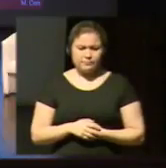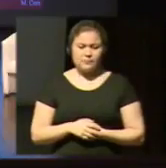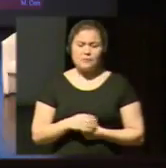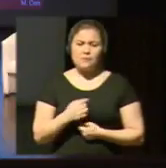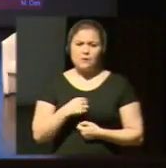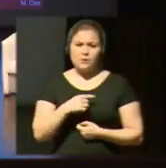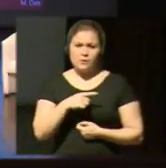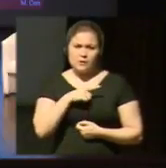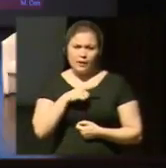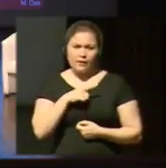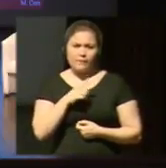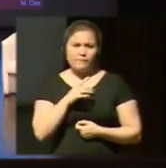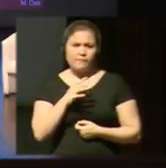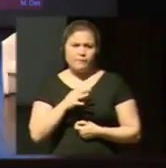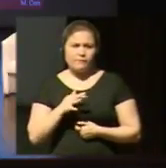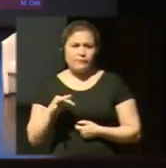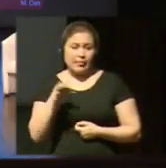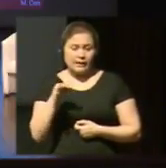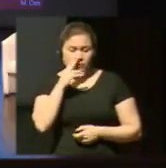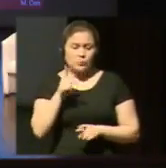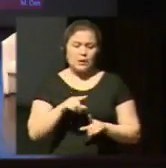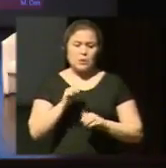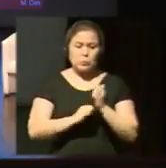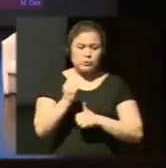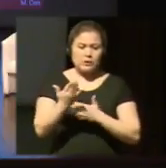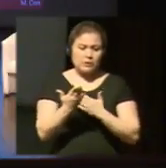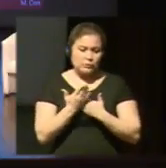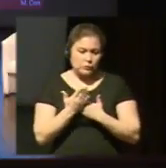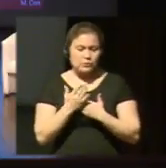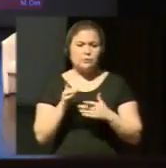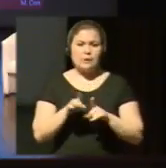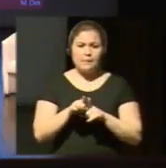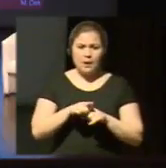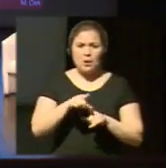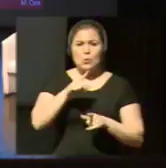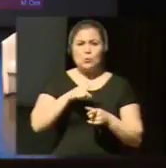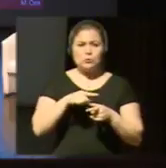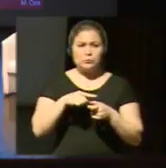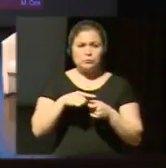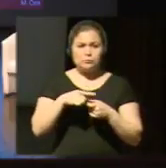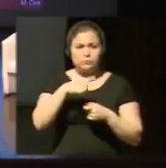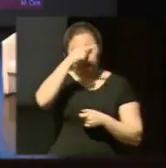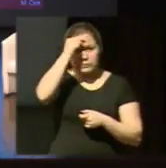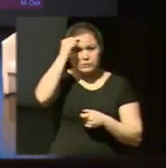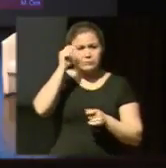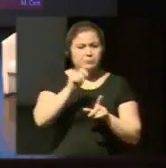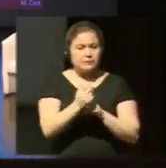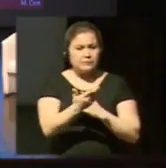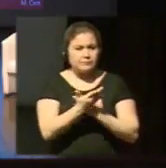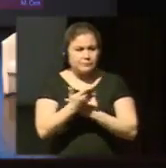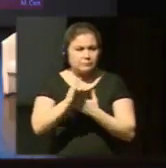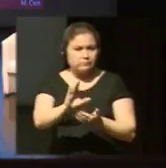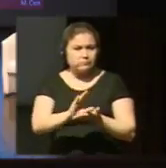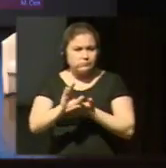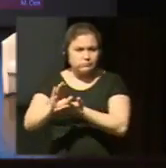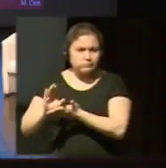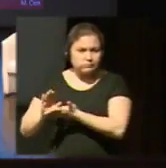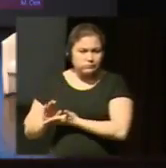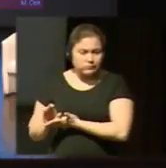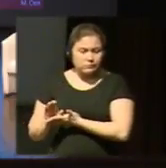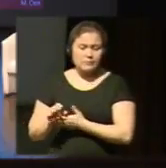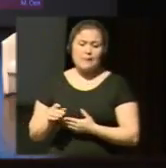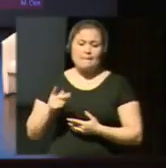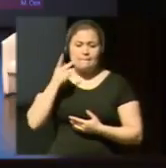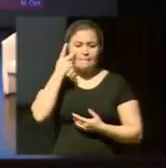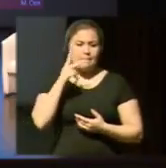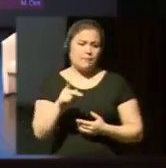Temos uma federação da indústria que nos ajuda e os municípios também precisam contribuir um pouco financeiramente, para